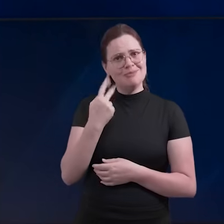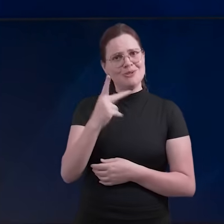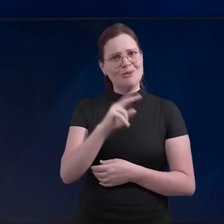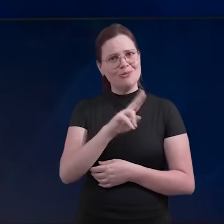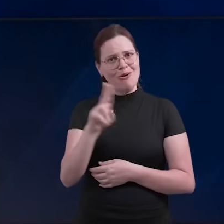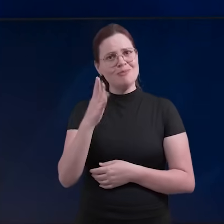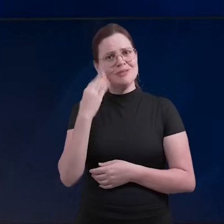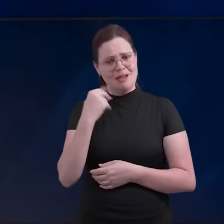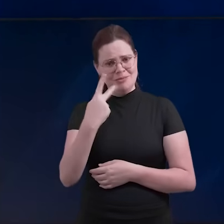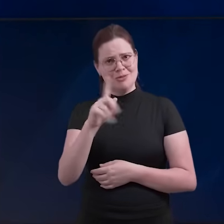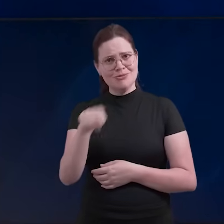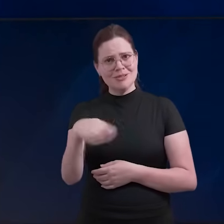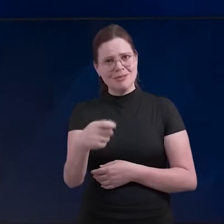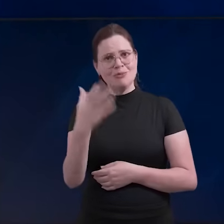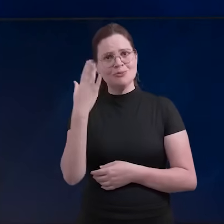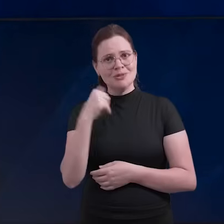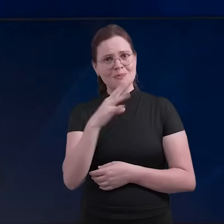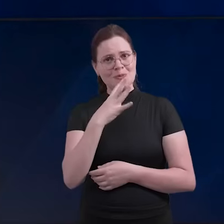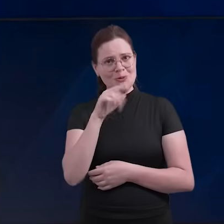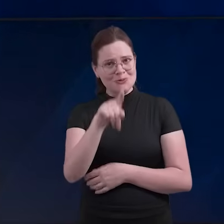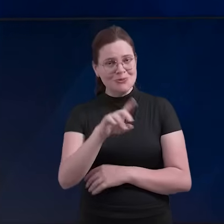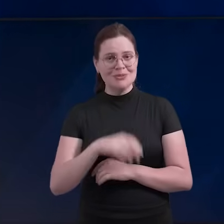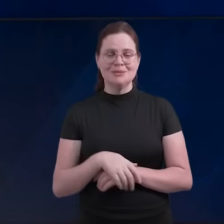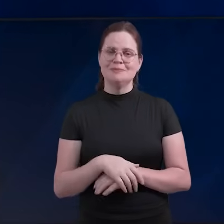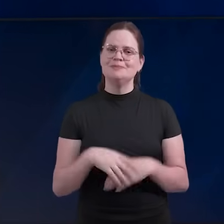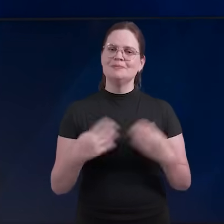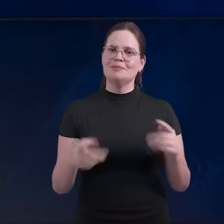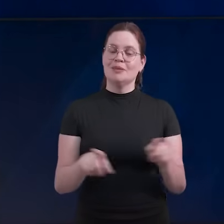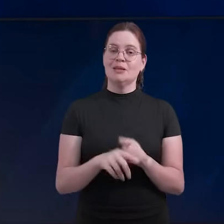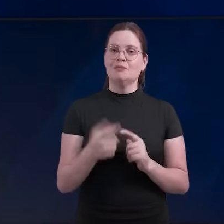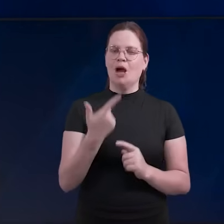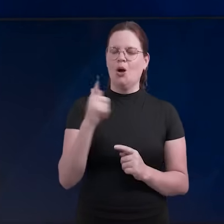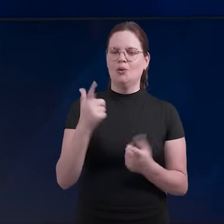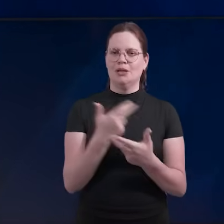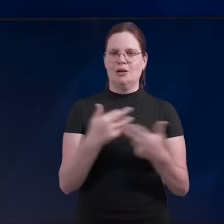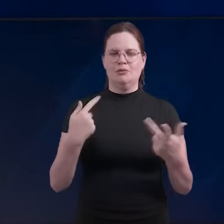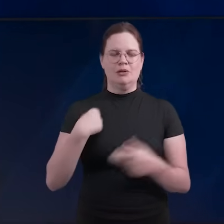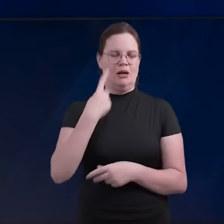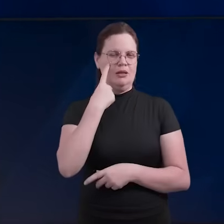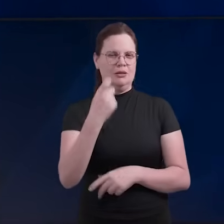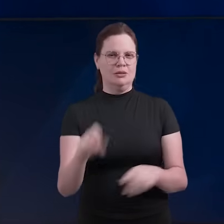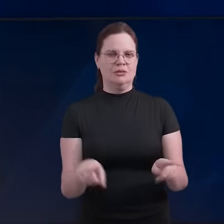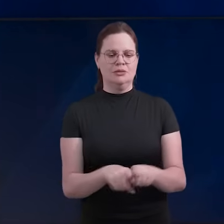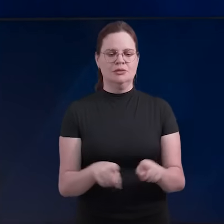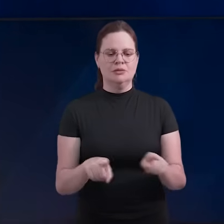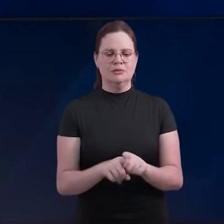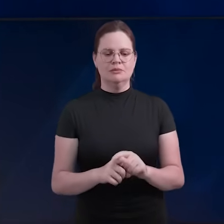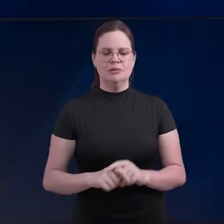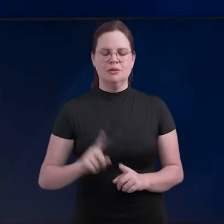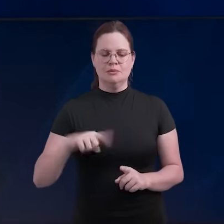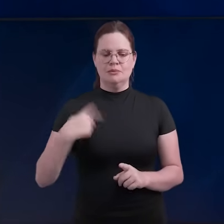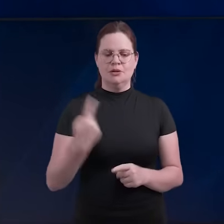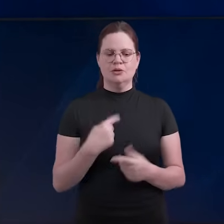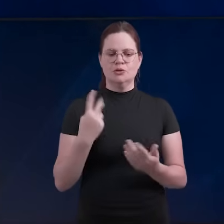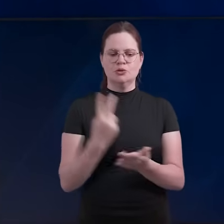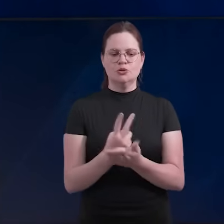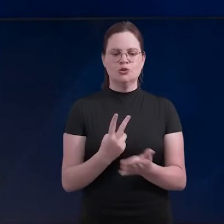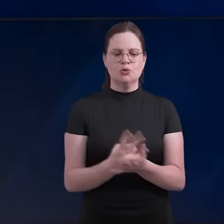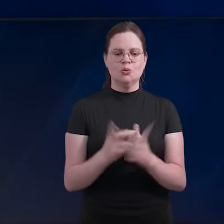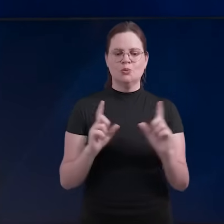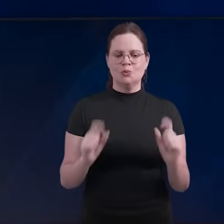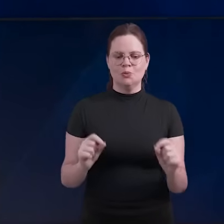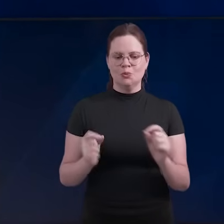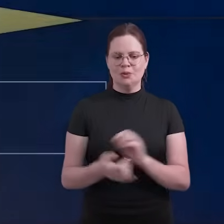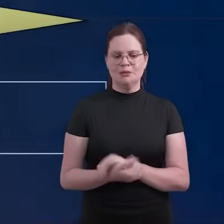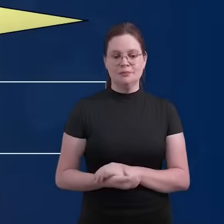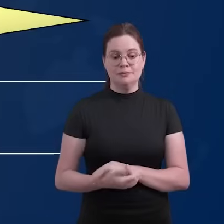te conhece e por isso agora nós vamos entrar num outro aspecto muito interessante agora que eu vou chamar a sua atenção para a nossa continuação aqui,